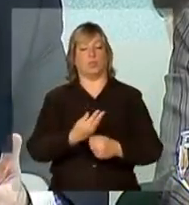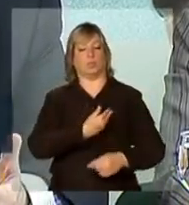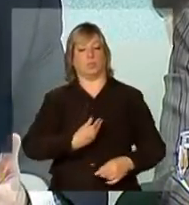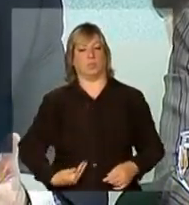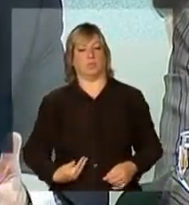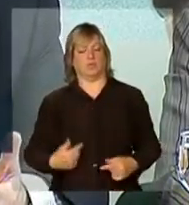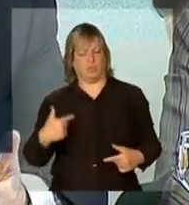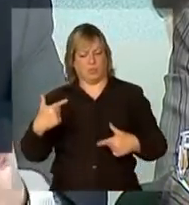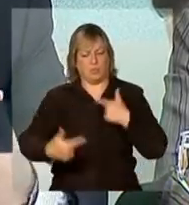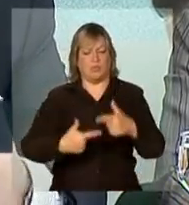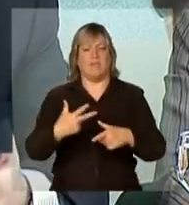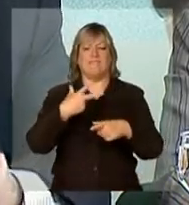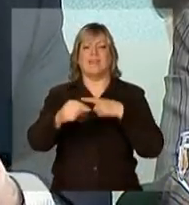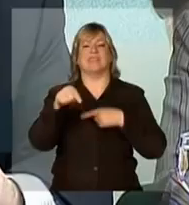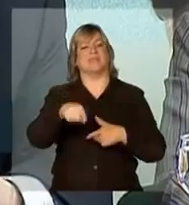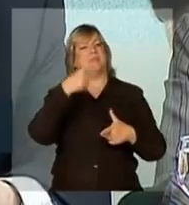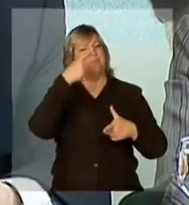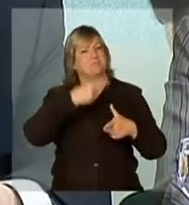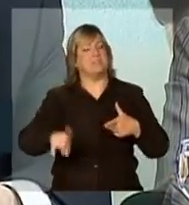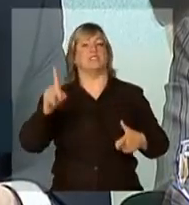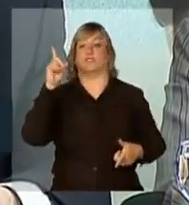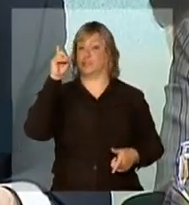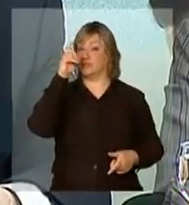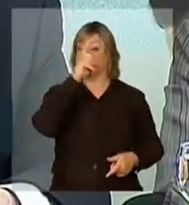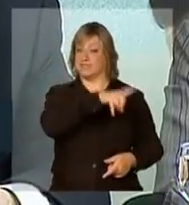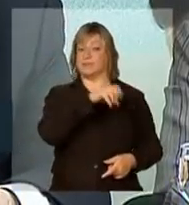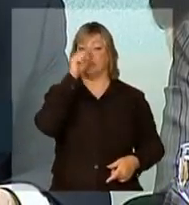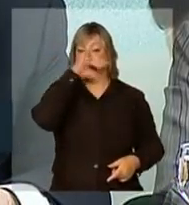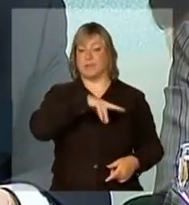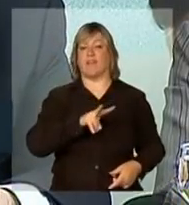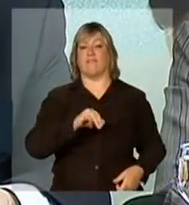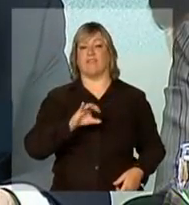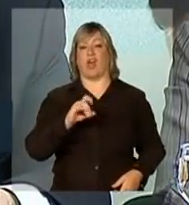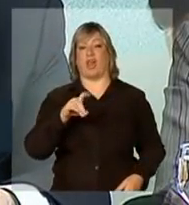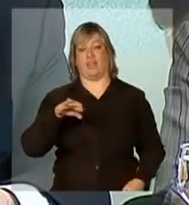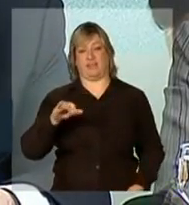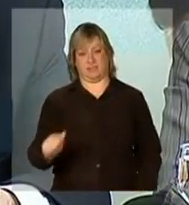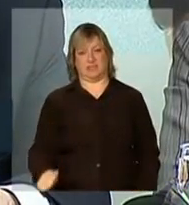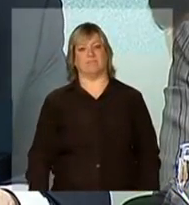ataque esta epidemia tão complexa que é a violência.